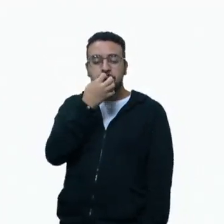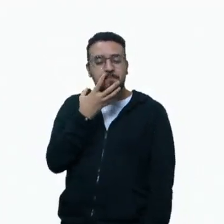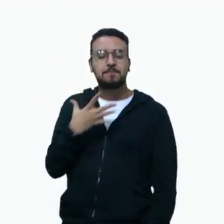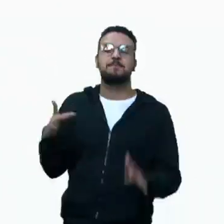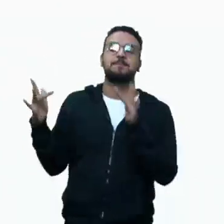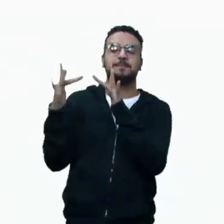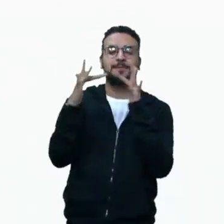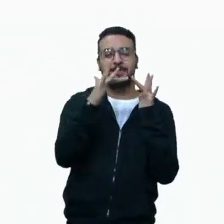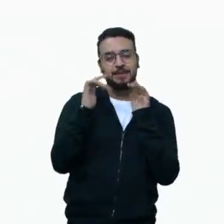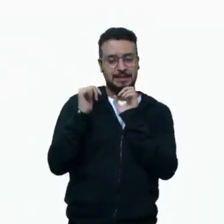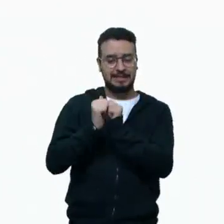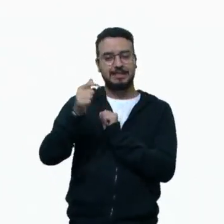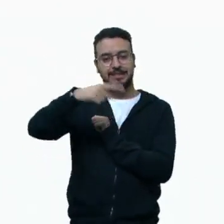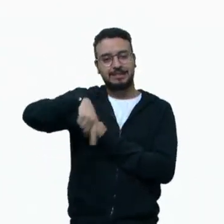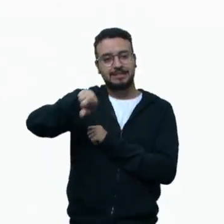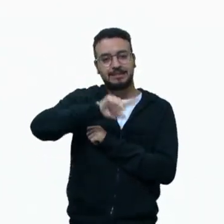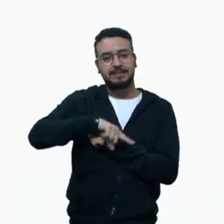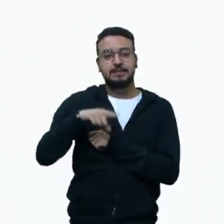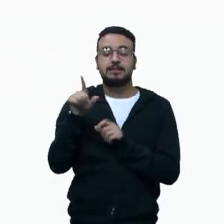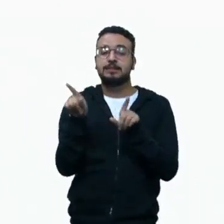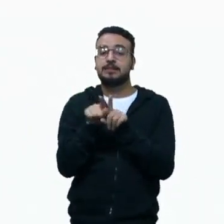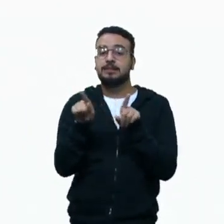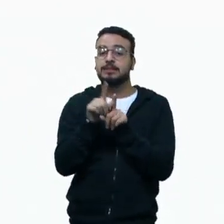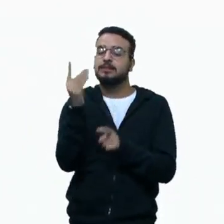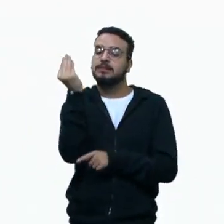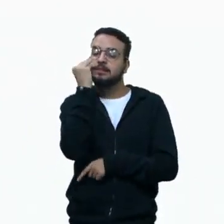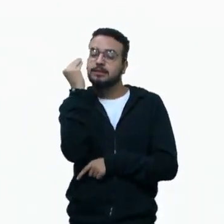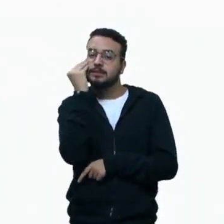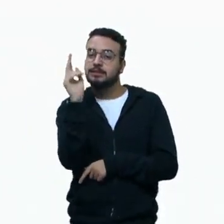também uma forma de teste por meio de jogo